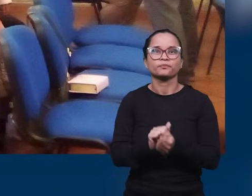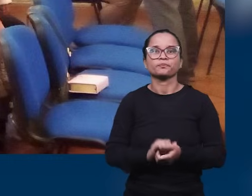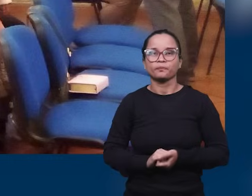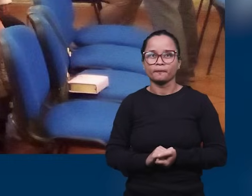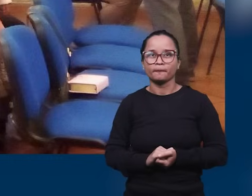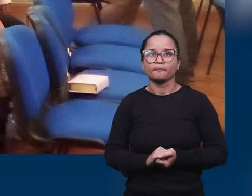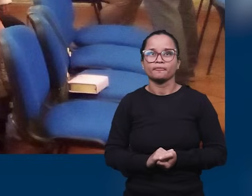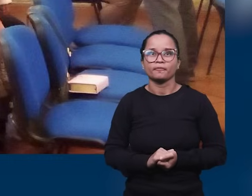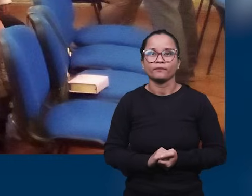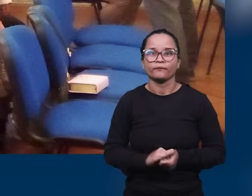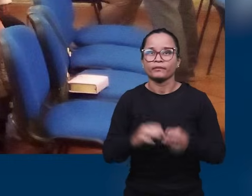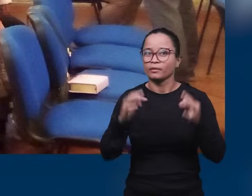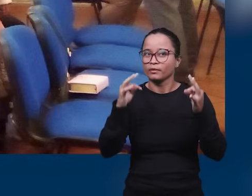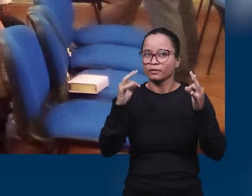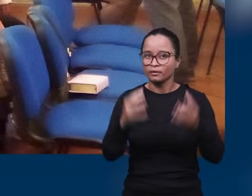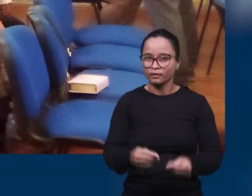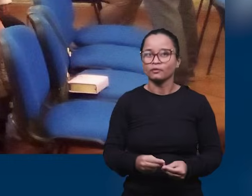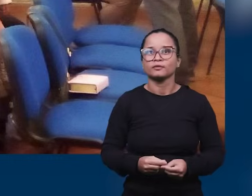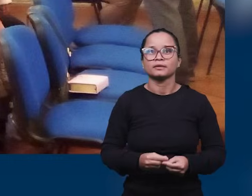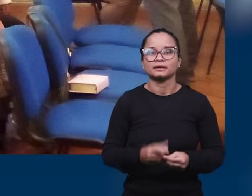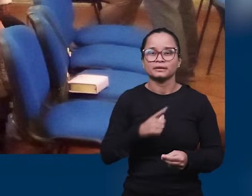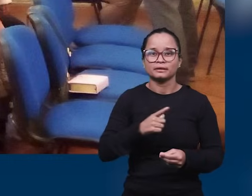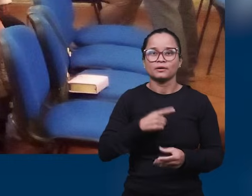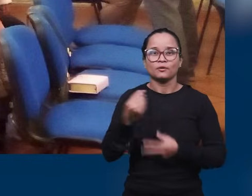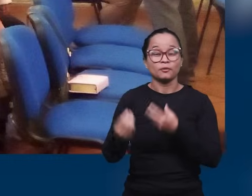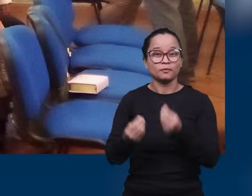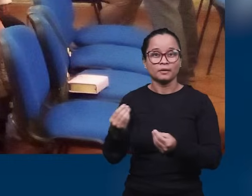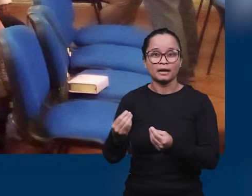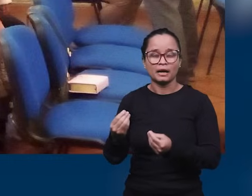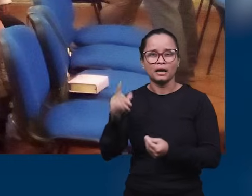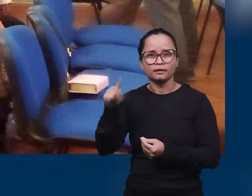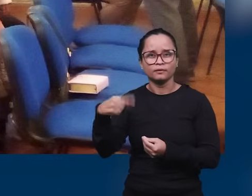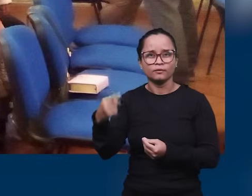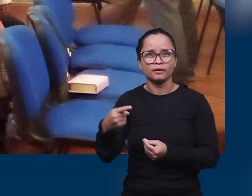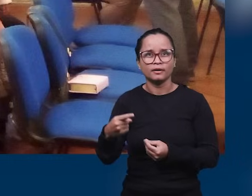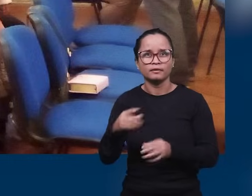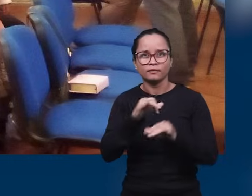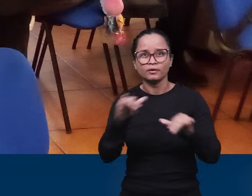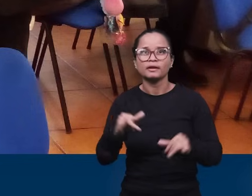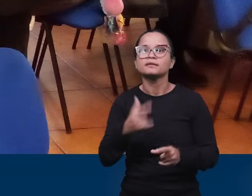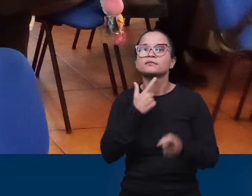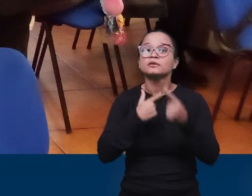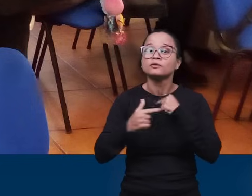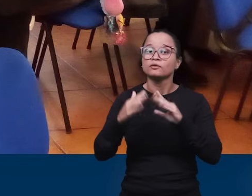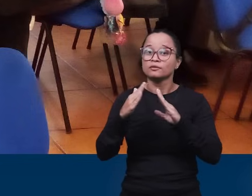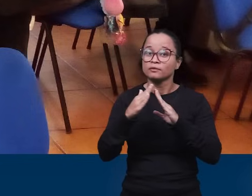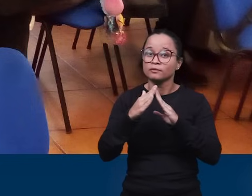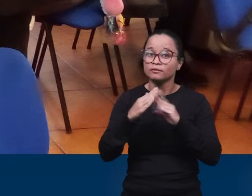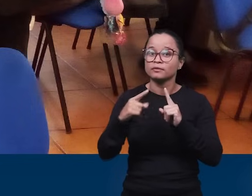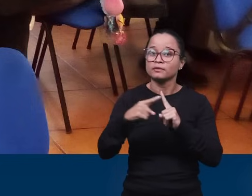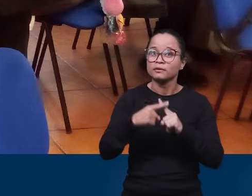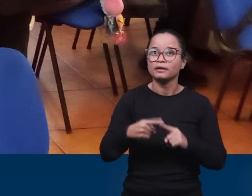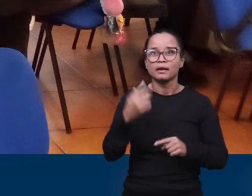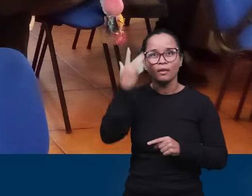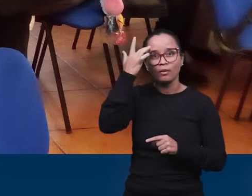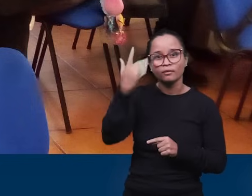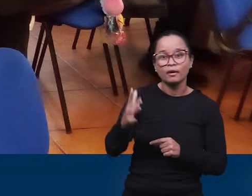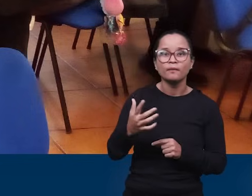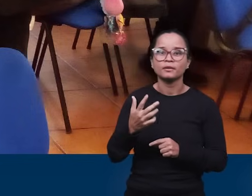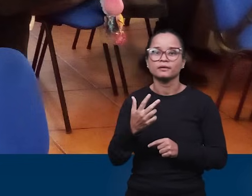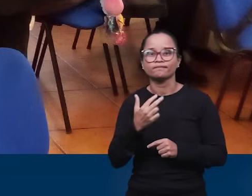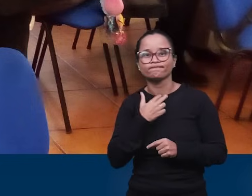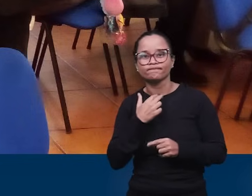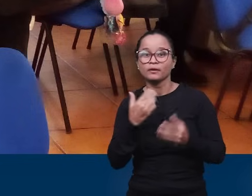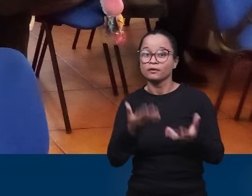ouvir os louvores entuados, chegando até a pensar sem alguma gravação. Após o culto, ele revelou que sempre quis entrar na Igreja, mas não sabia